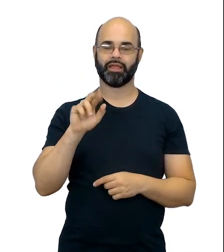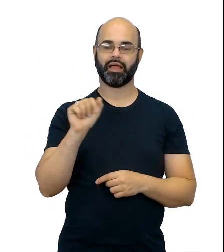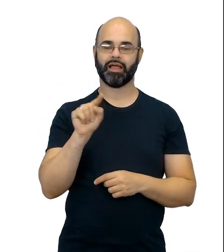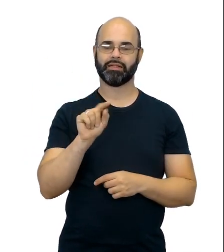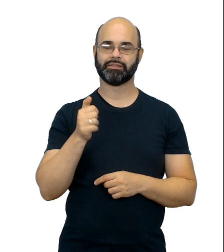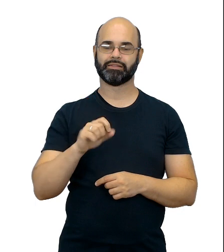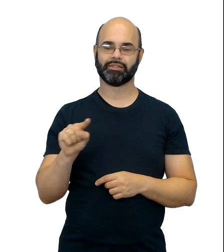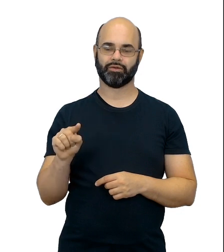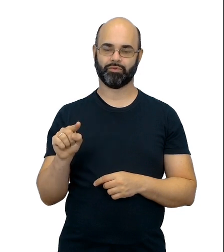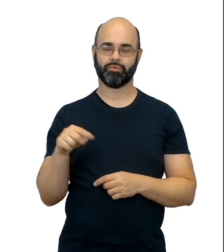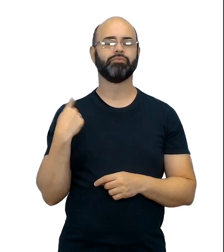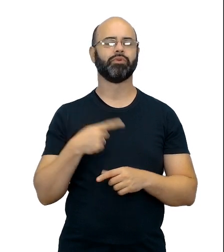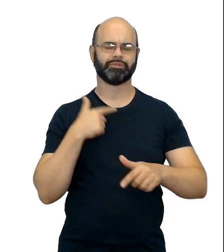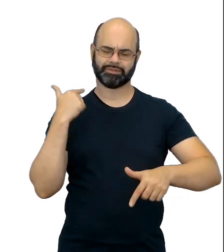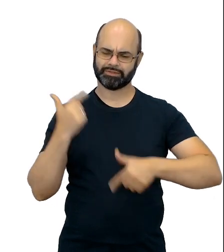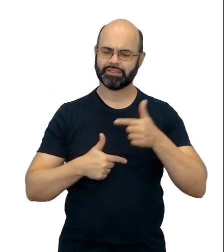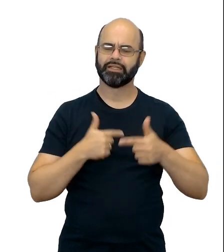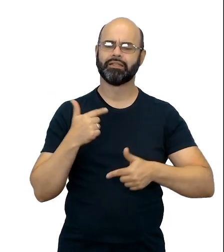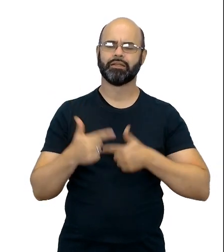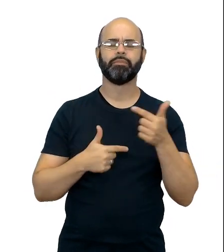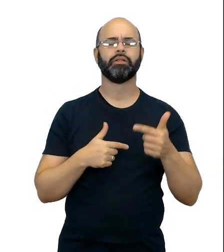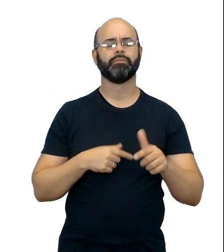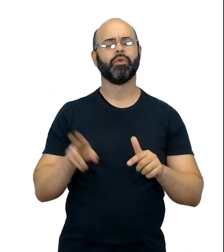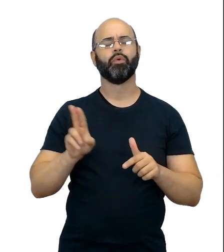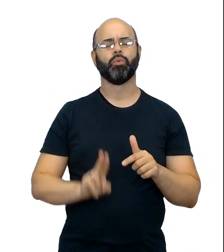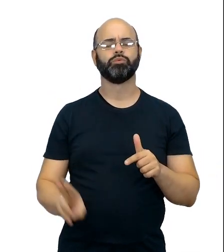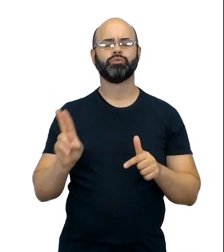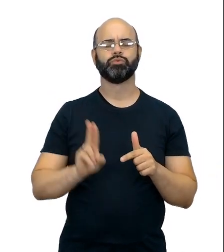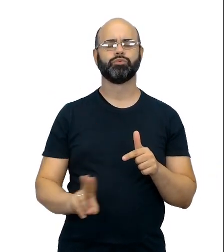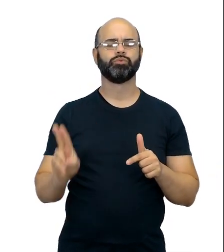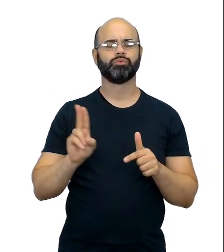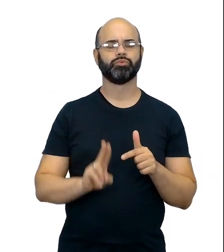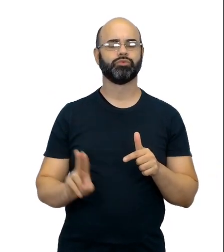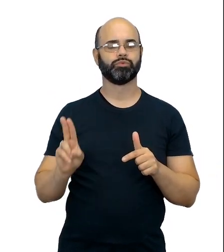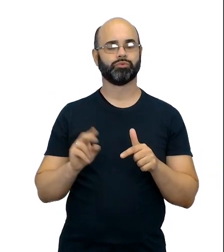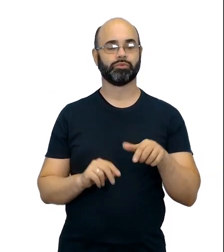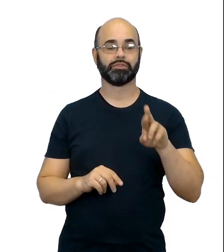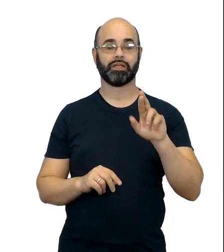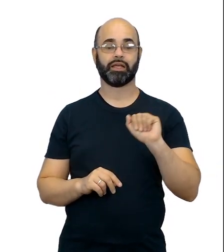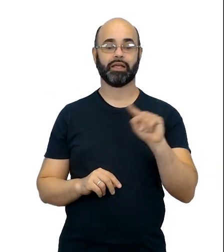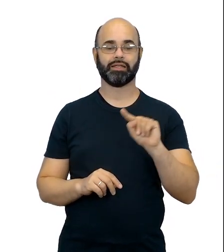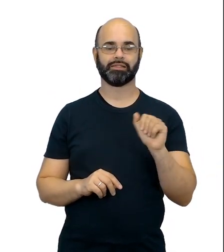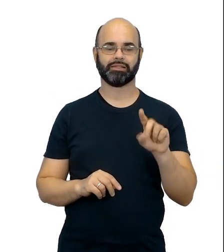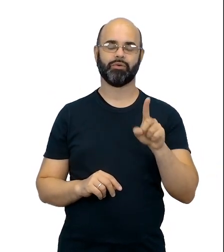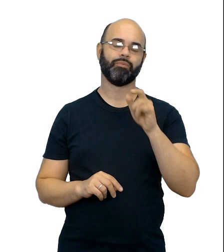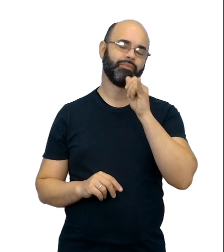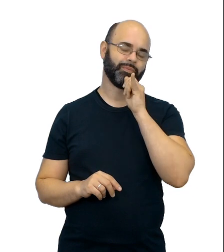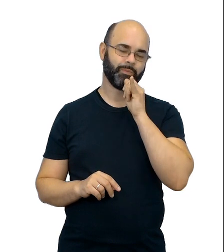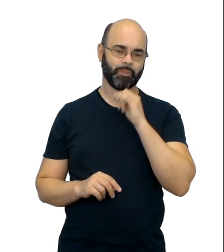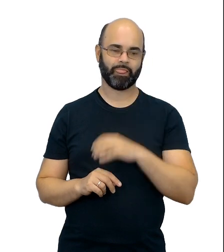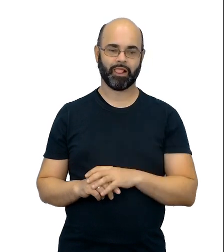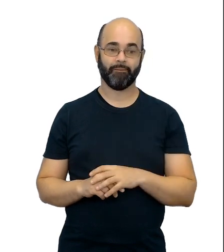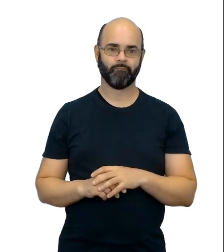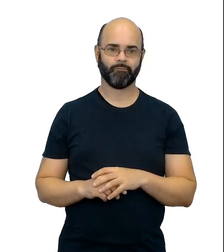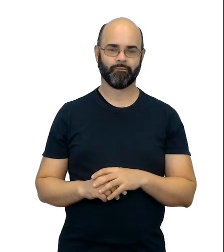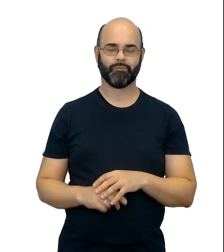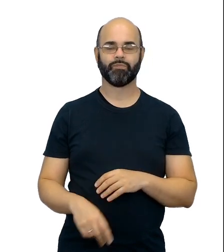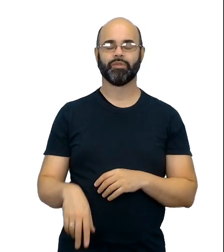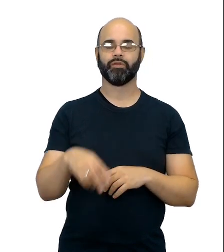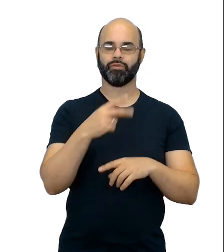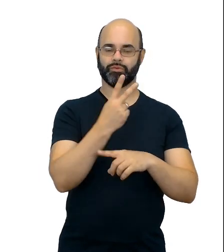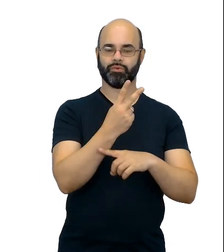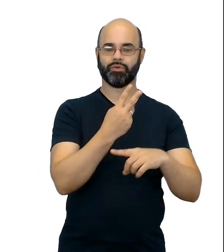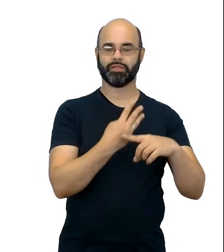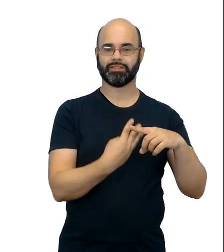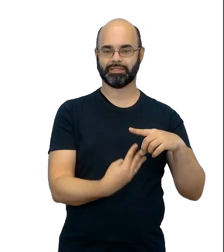razão, né? Muito, muito, muito, né? Essa ideia de razão. Como eu tenho um exemplo, 2 de cada 3 habitantes